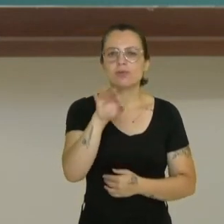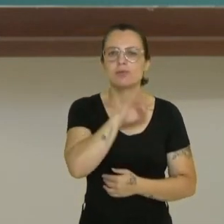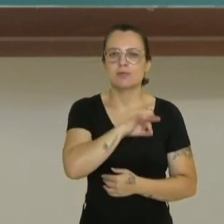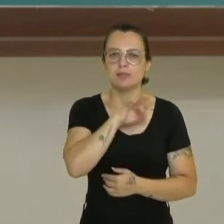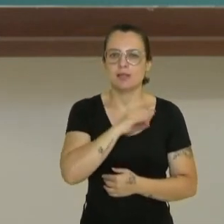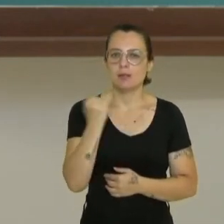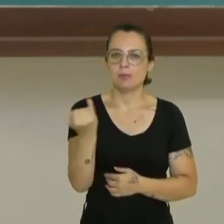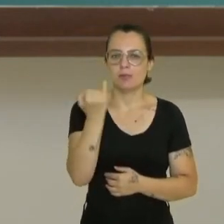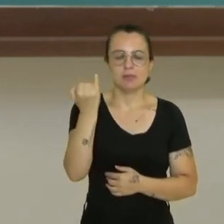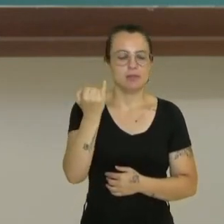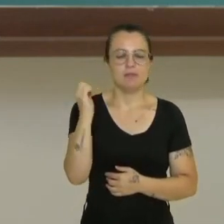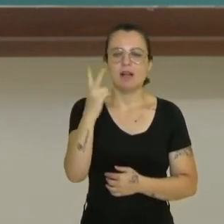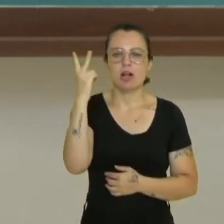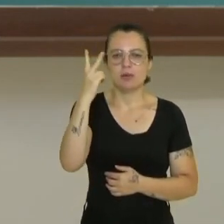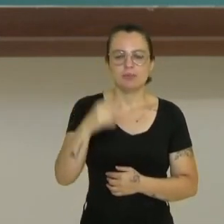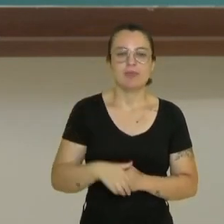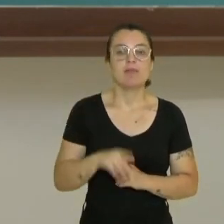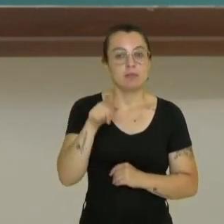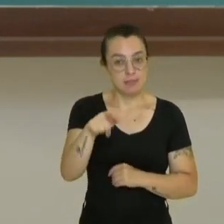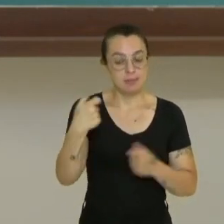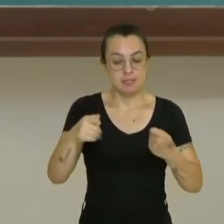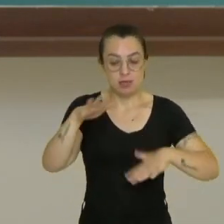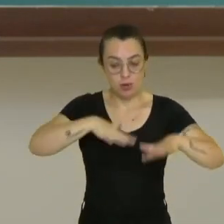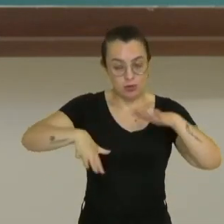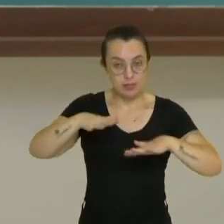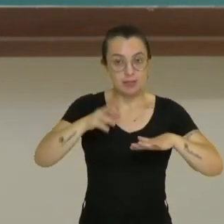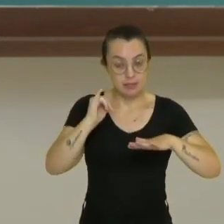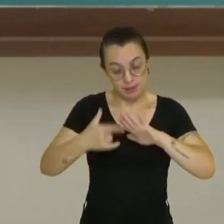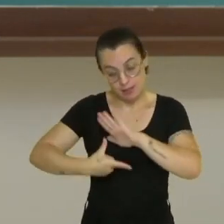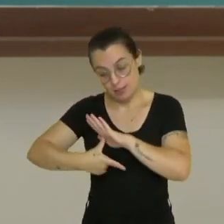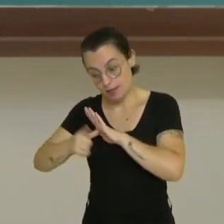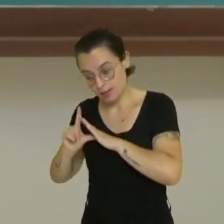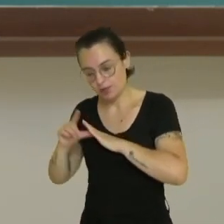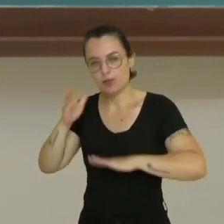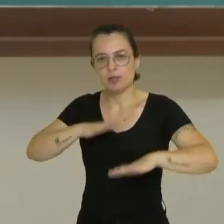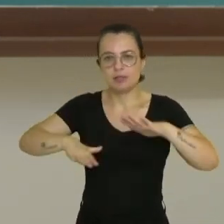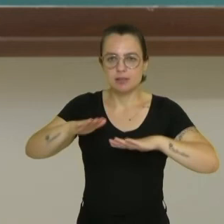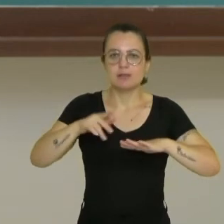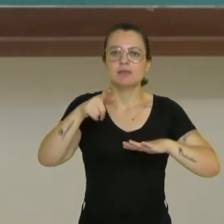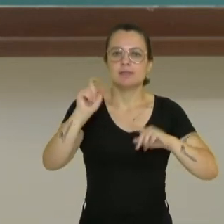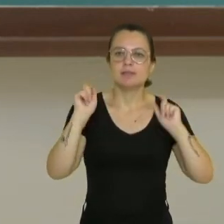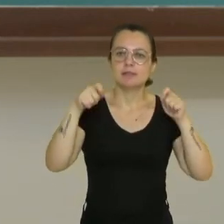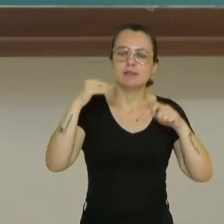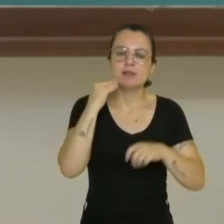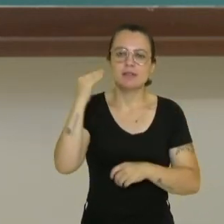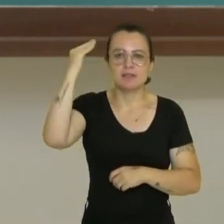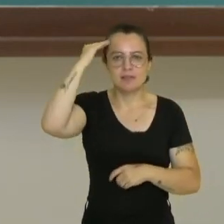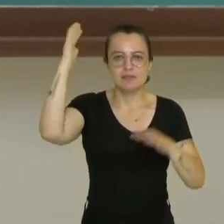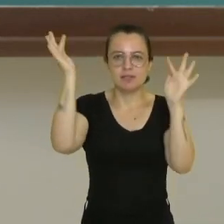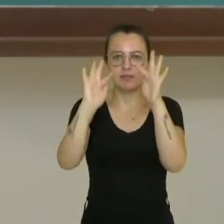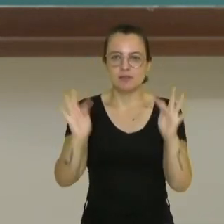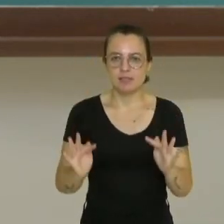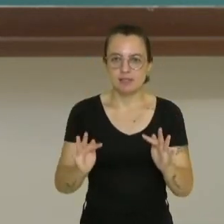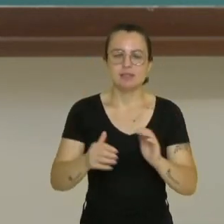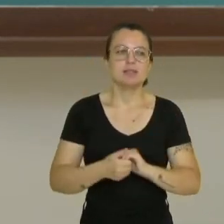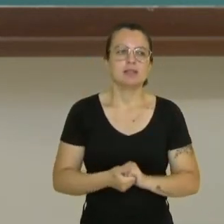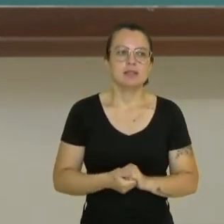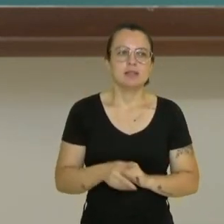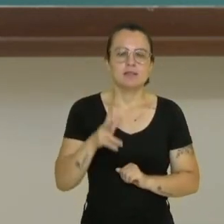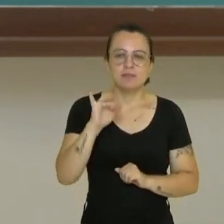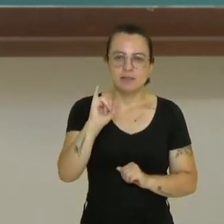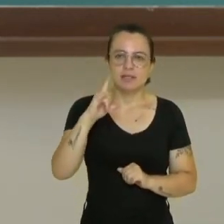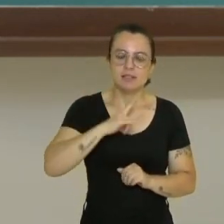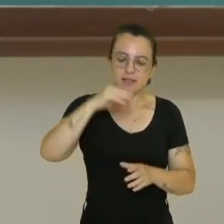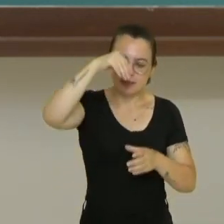se organizar. E se você se organizar cedo, gente, você vai ser um adulto feliz, uma pessoa feliz dentro